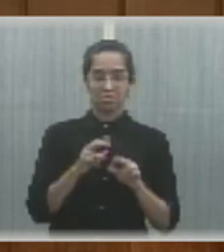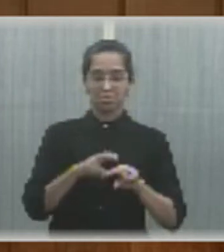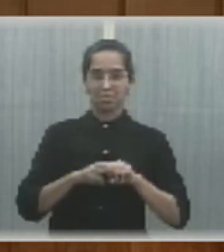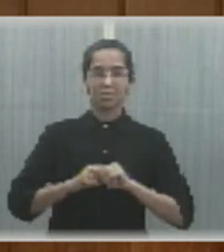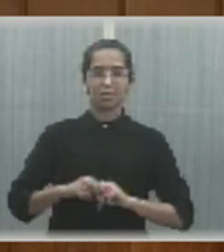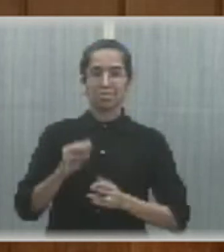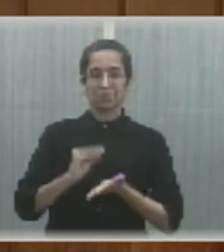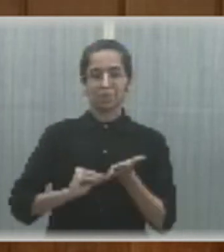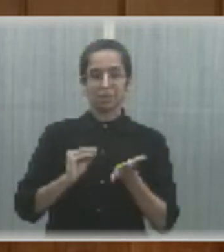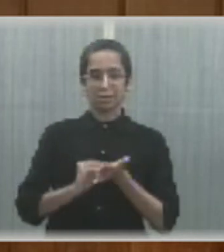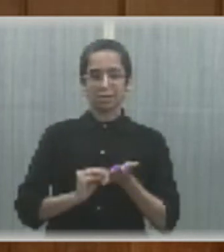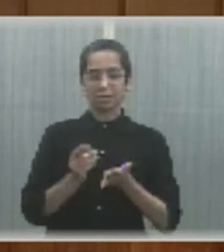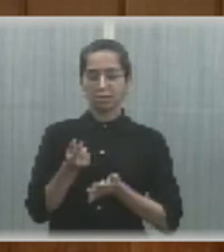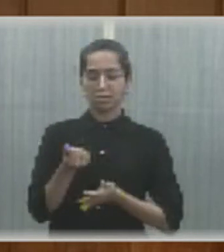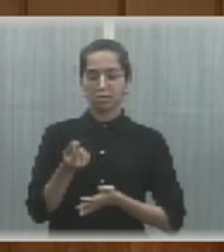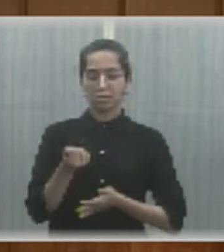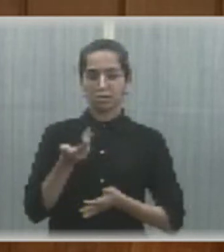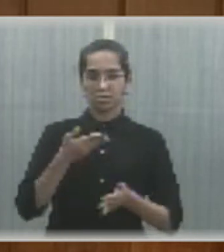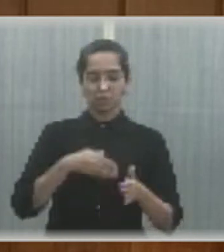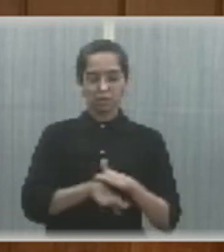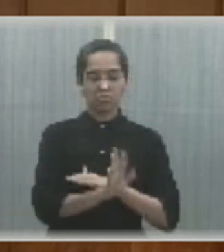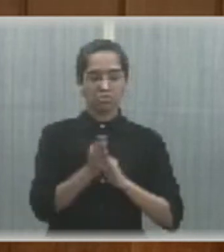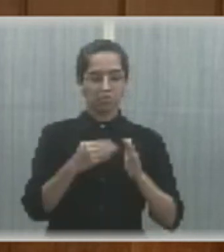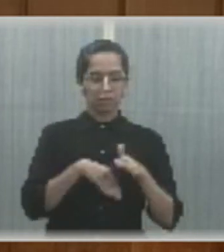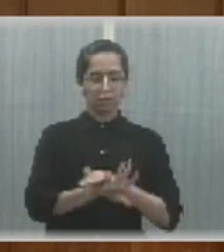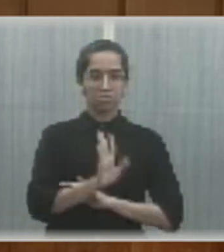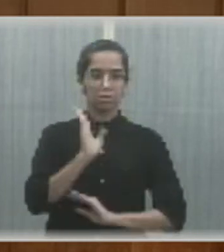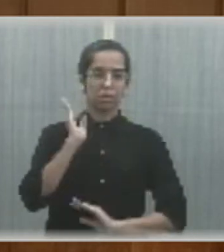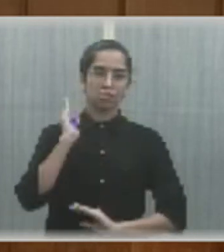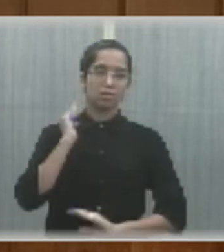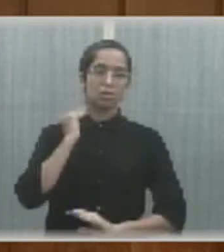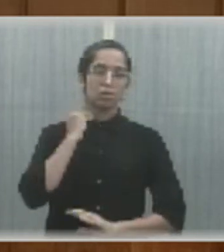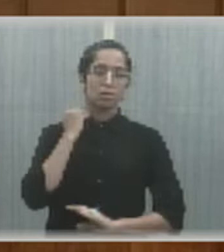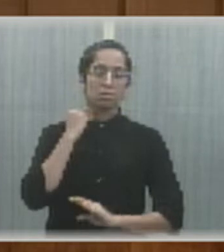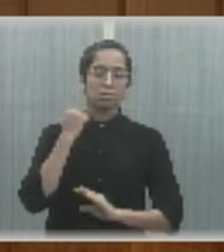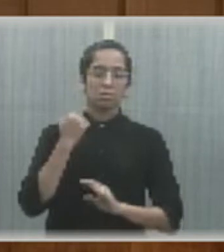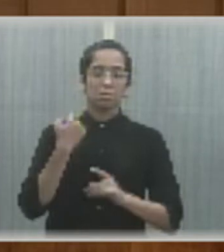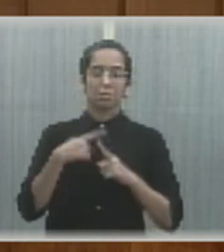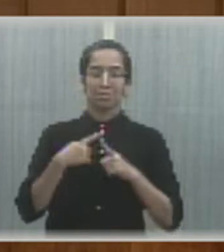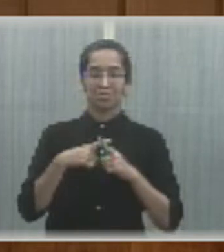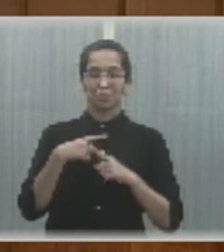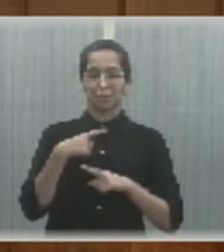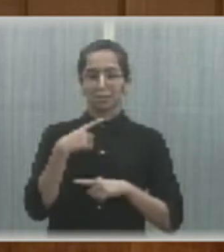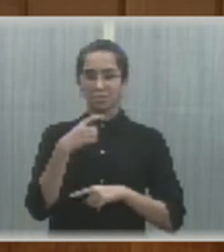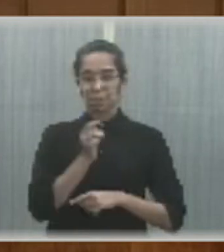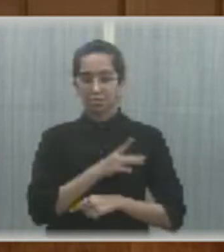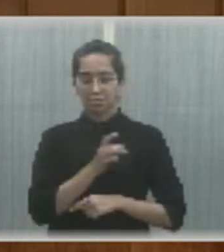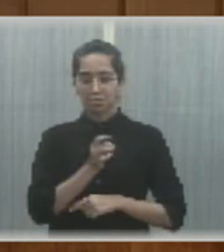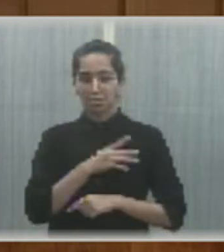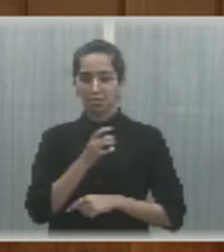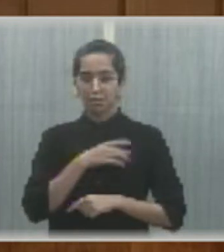falta de abastecimento dos bancos, em razão do clima de insegurança decorrente do